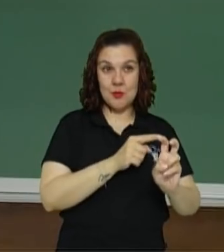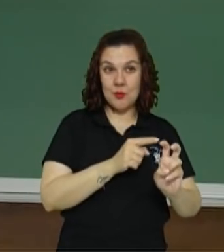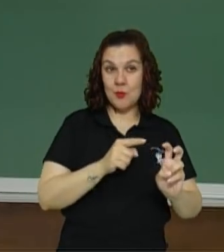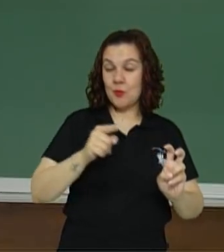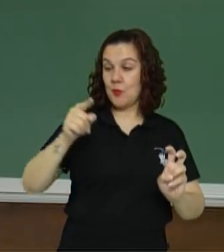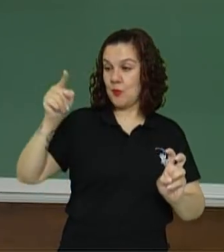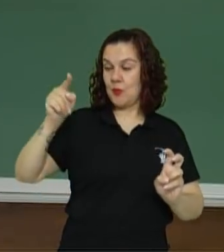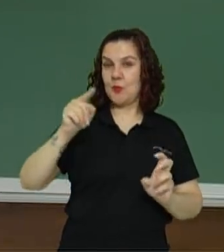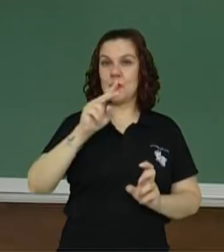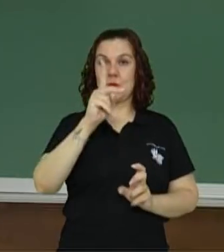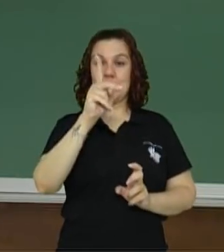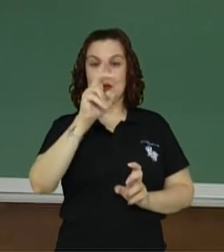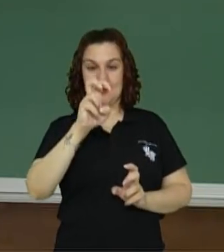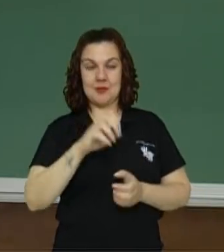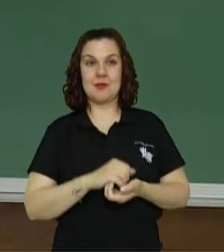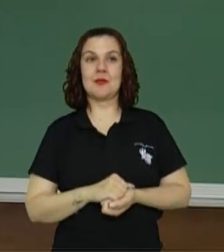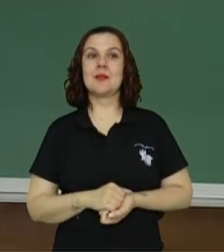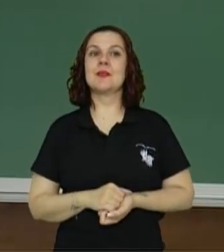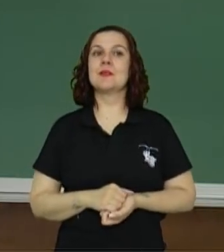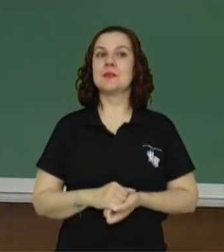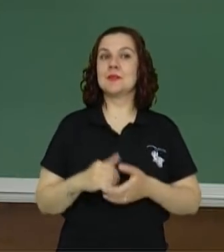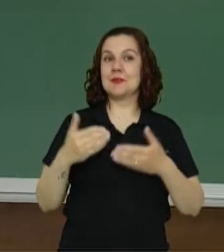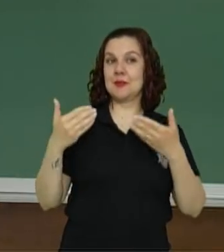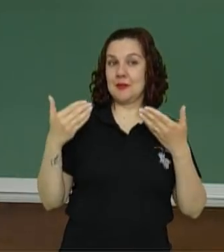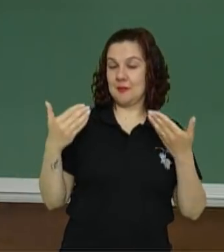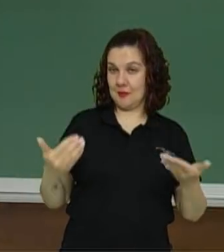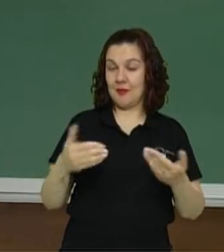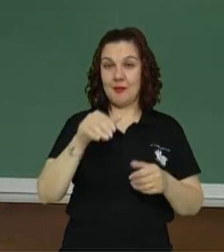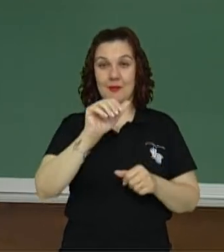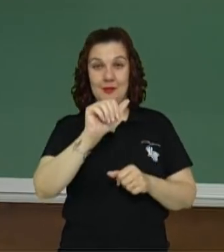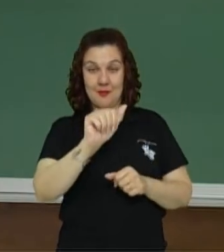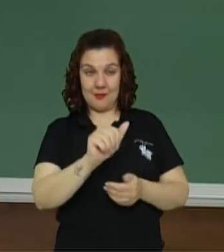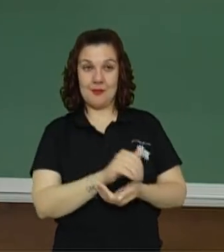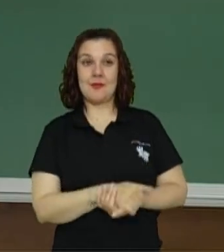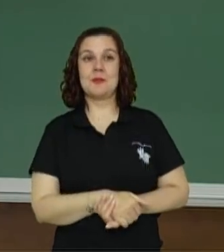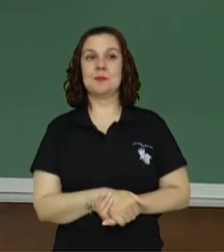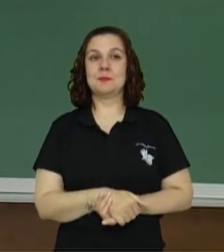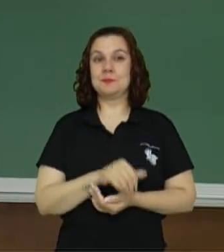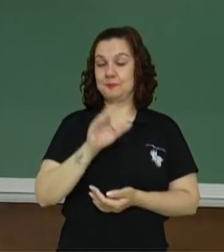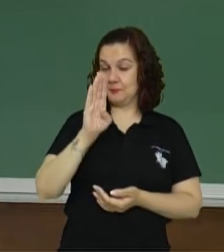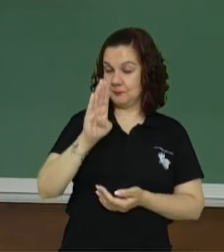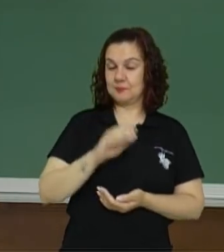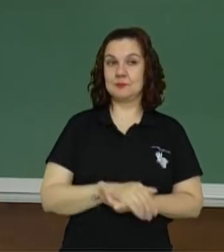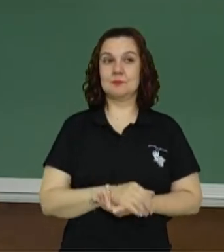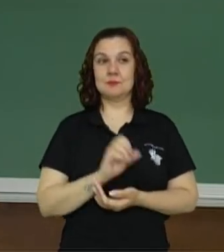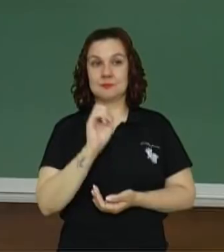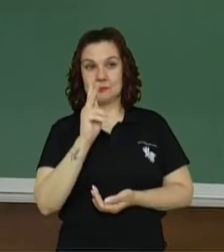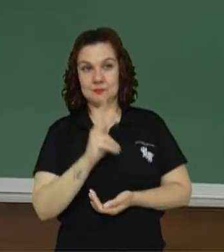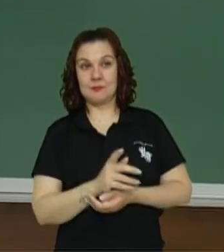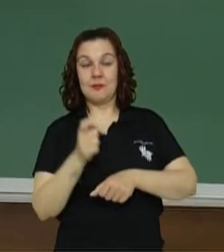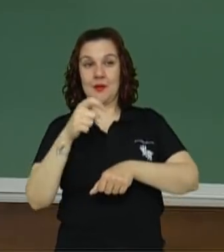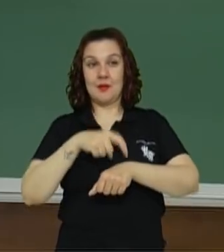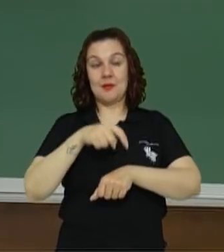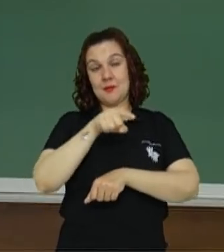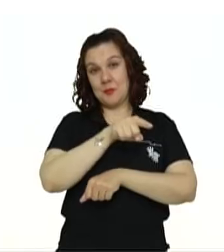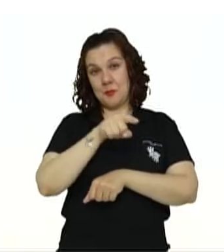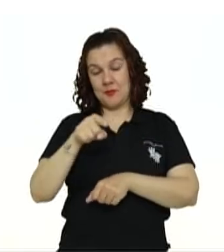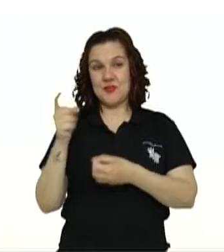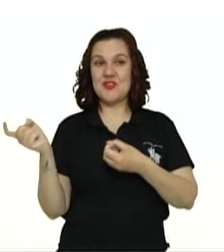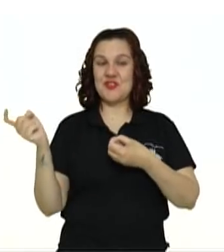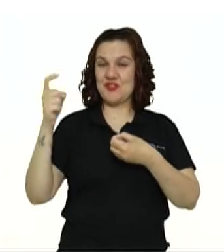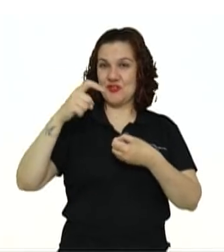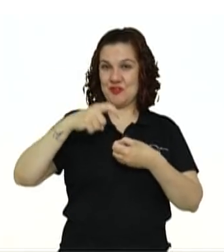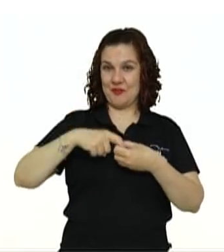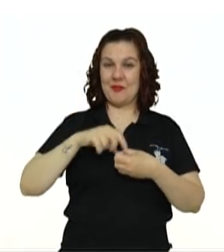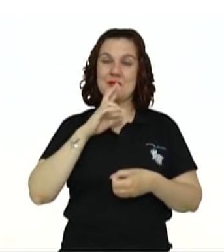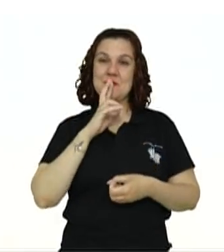tenho 15, que está aqui na reta A e esse aqui na reta B, ok? Um tempinho para vocês e aí nós já